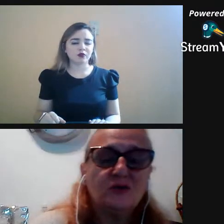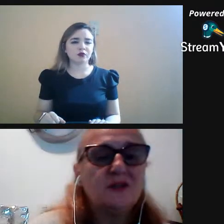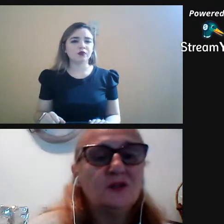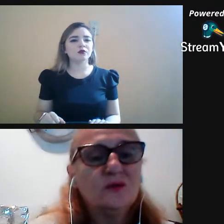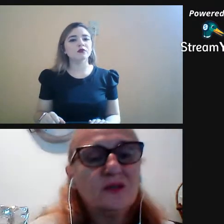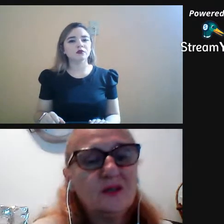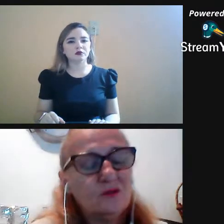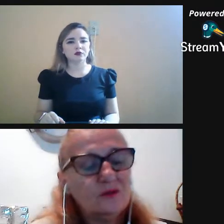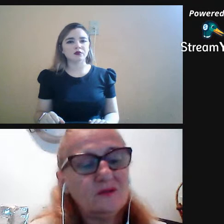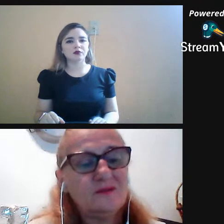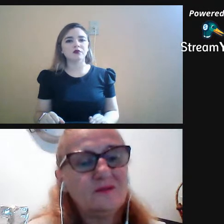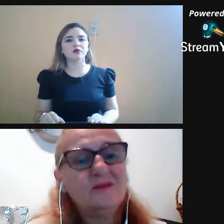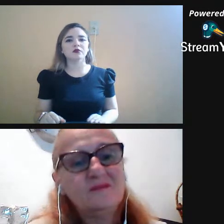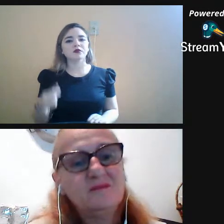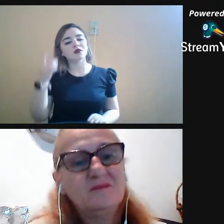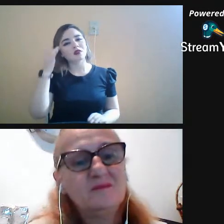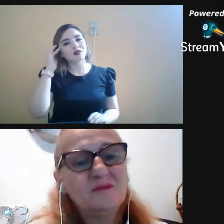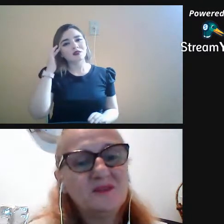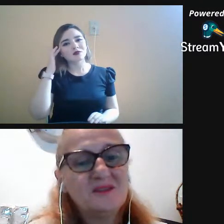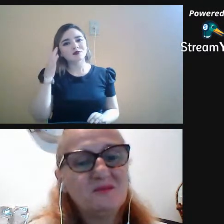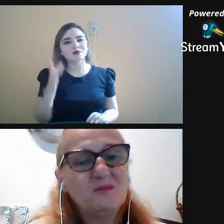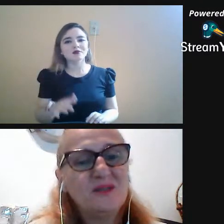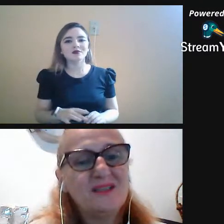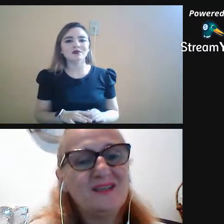ouvir? Enquanto a Laura... Eu acho, Sil, que...